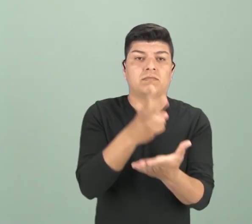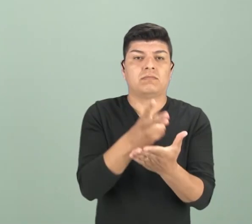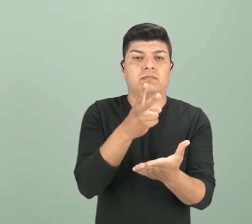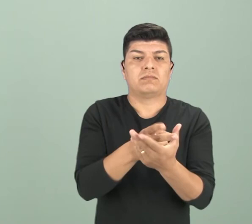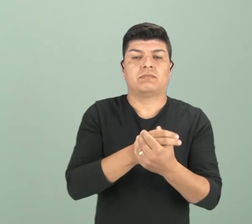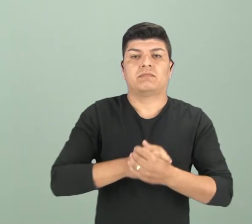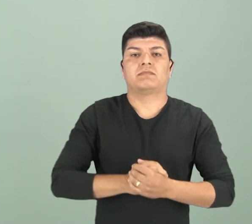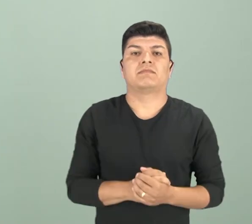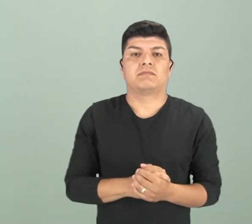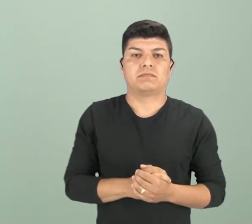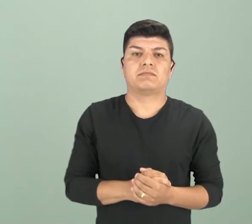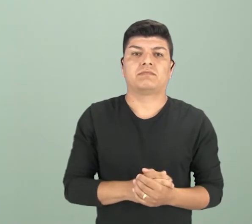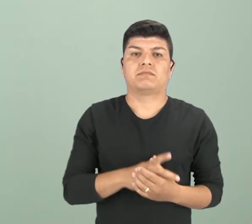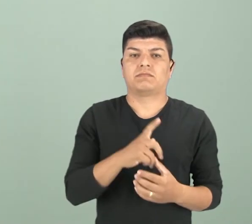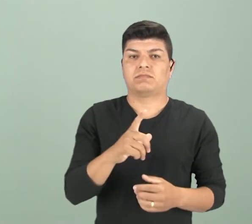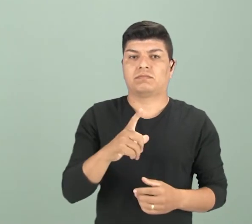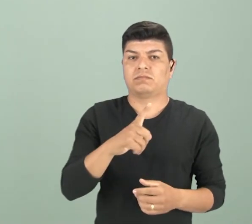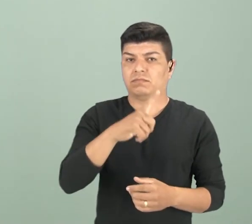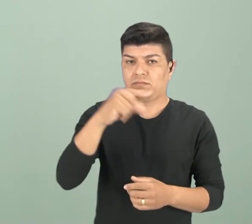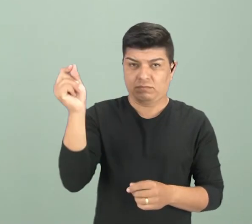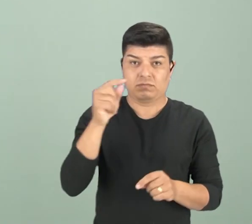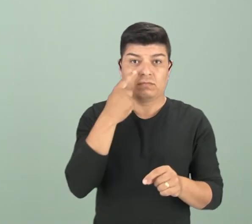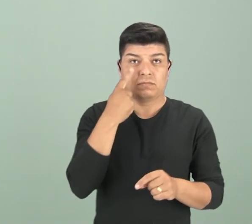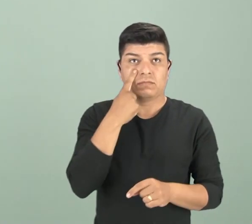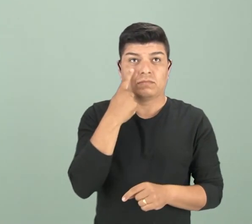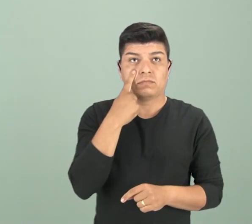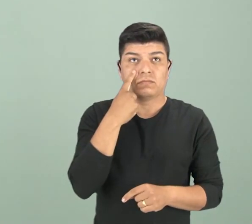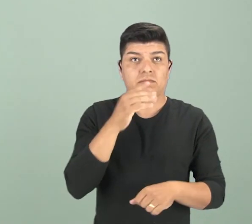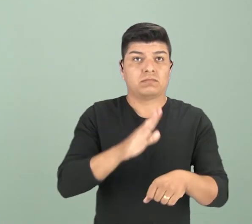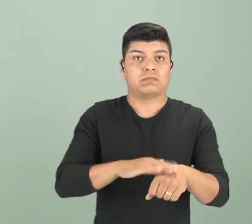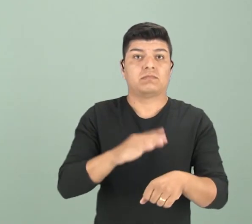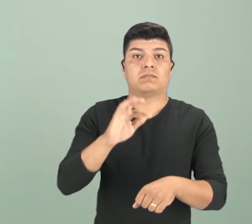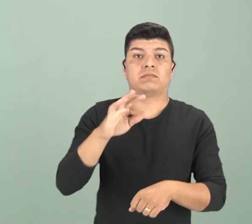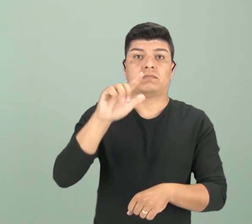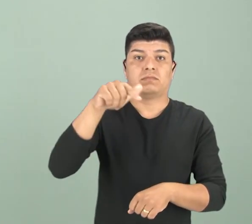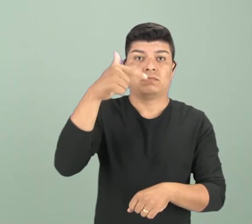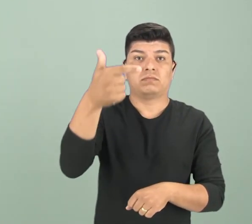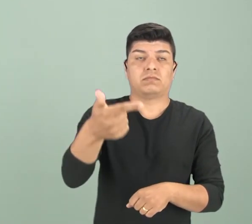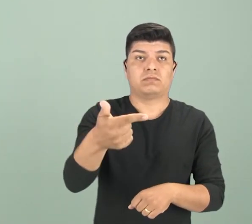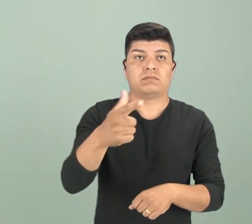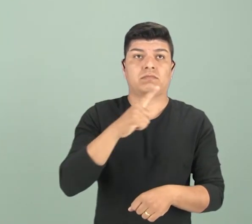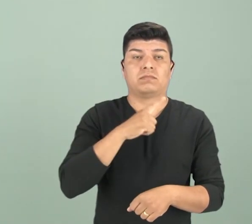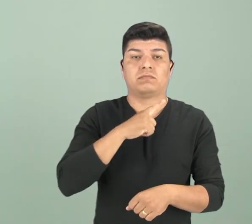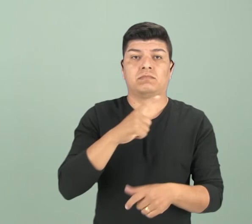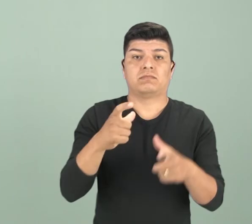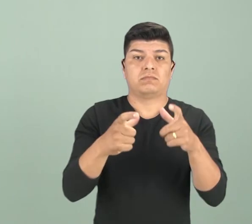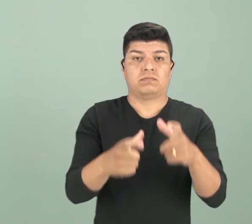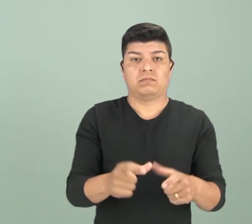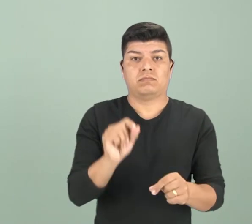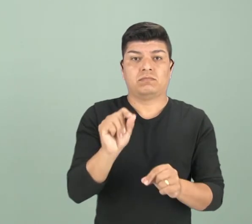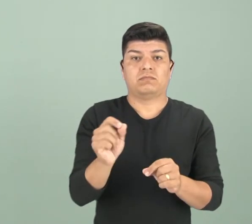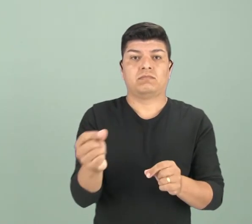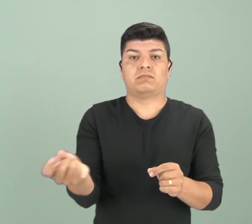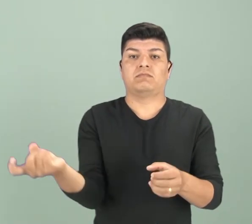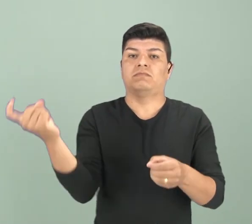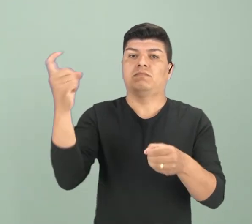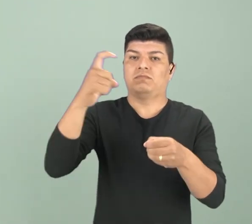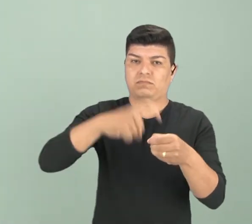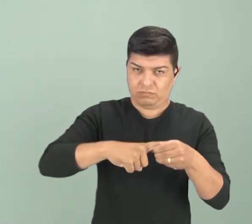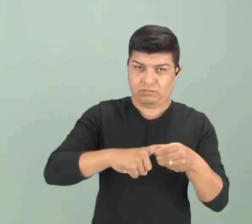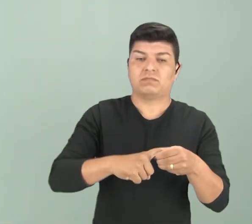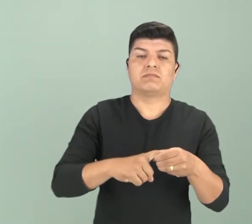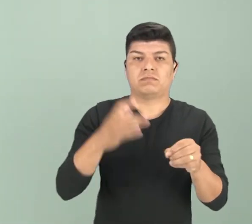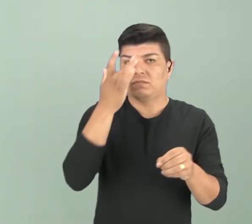uma região de repulsão. Vocês vão observar que mais na frente vai ser uma região também de retorno desses